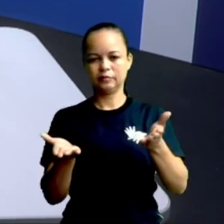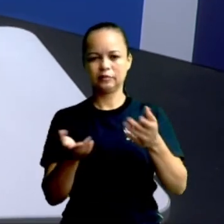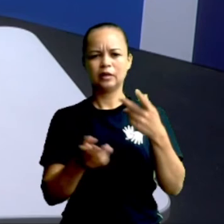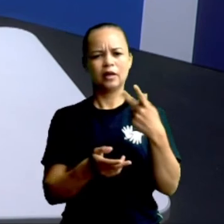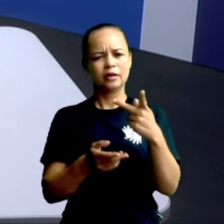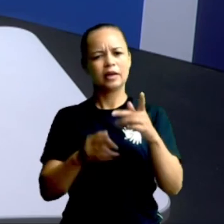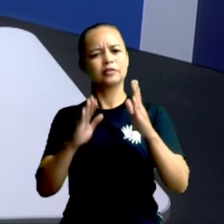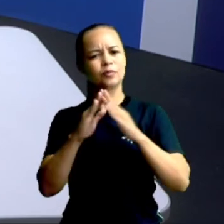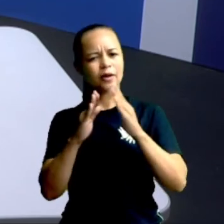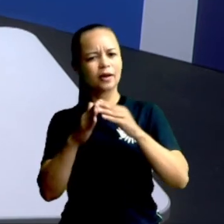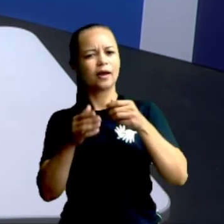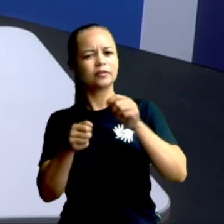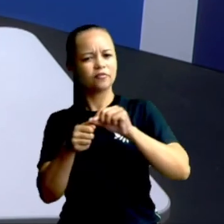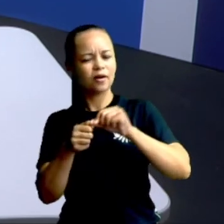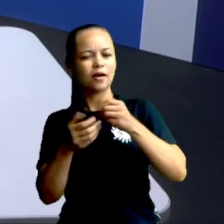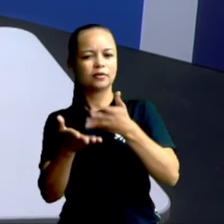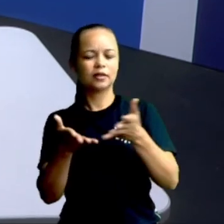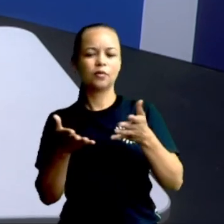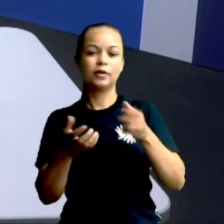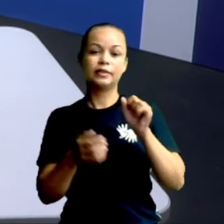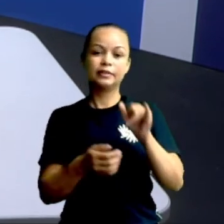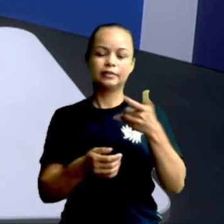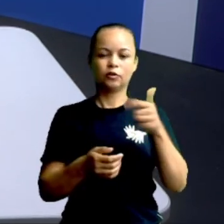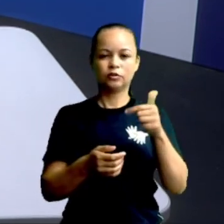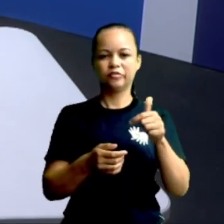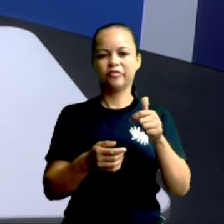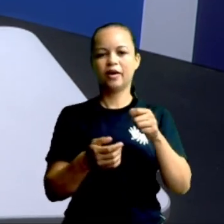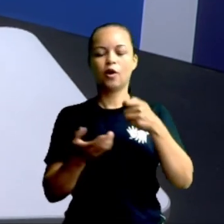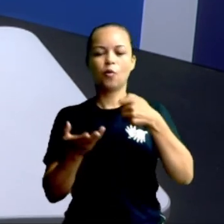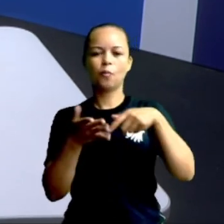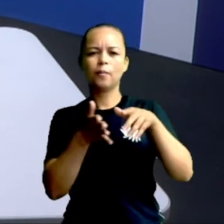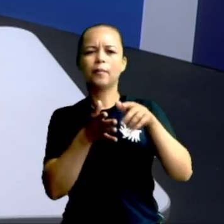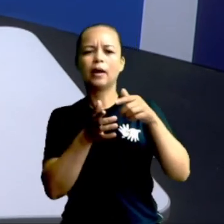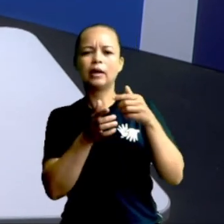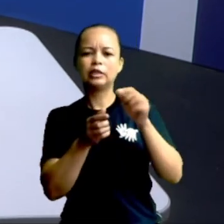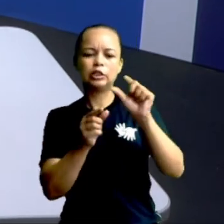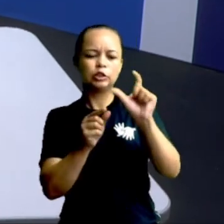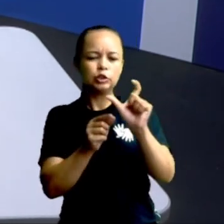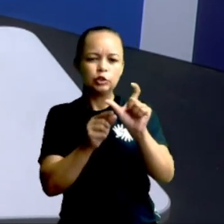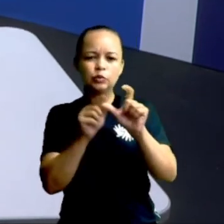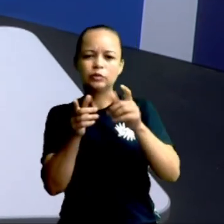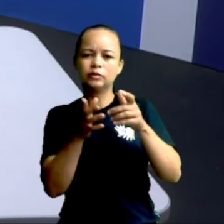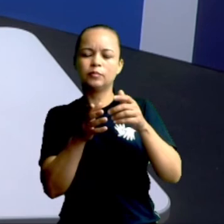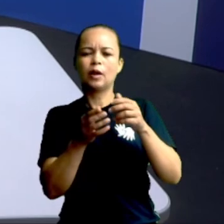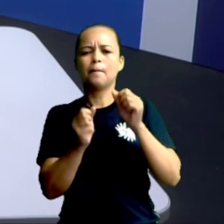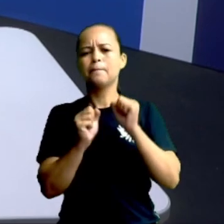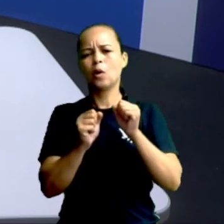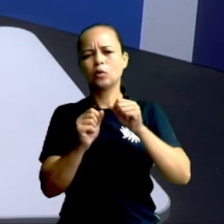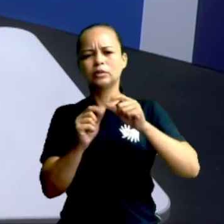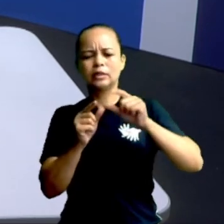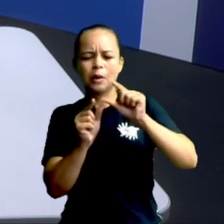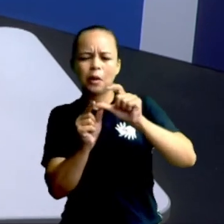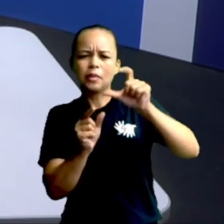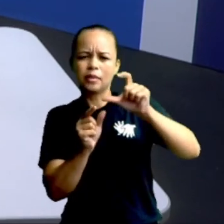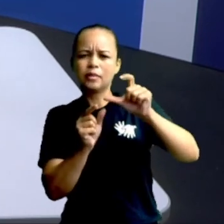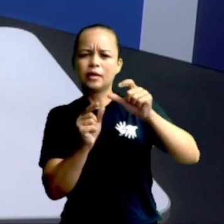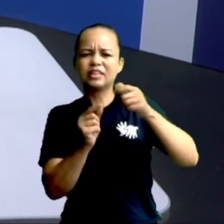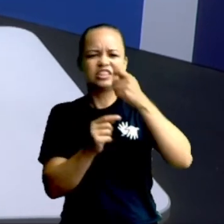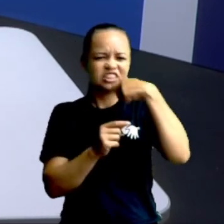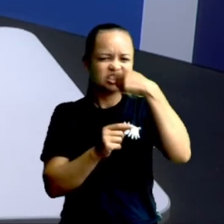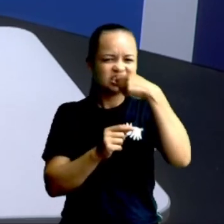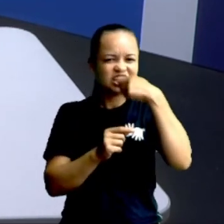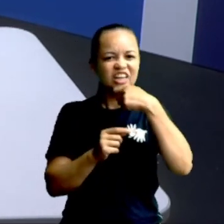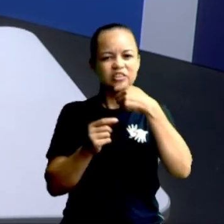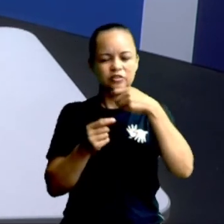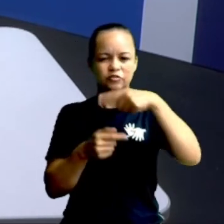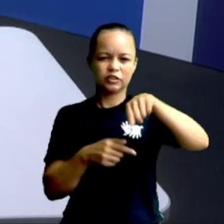Façam em casa, tentem fazer. Se não tiver o palitinho de picolé, não tem problema. Pode fazer com palito de madeira, aquele palitinho de dente que todo mundo